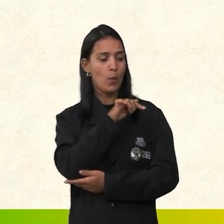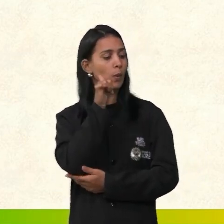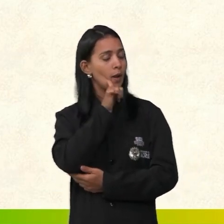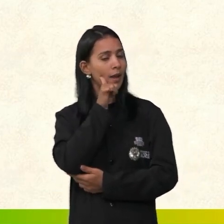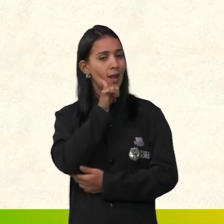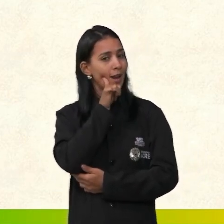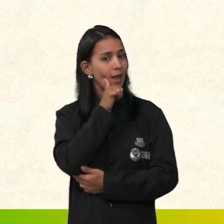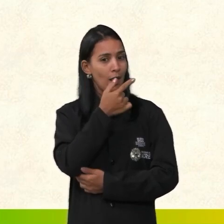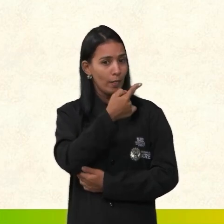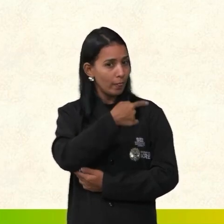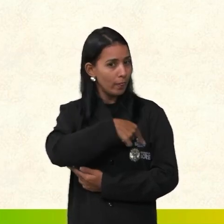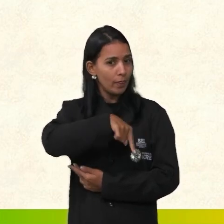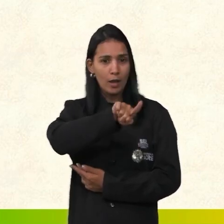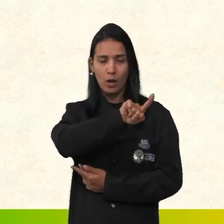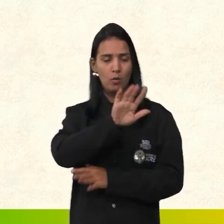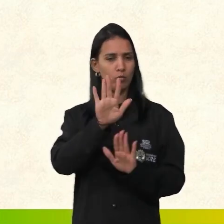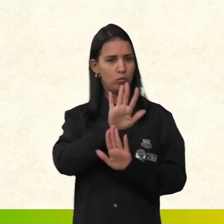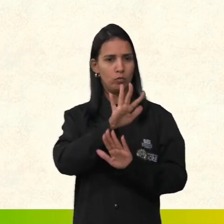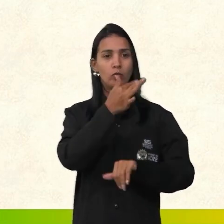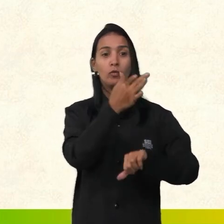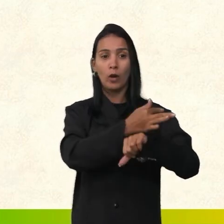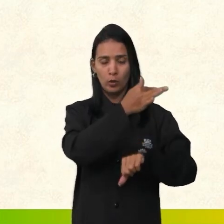escola semana passada.